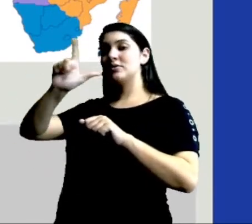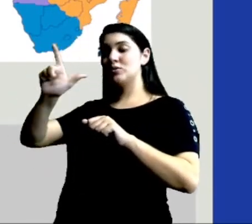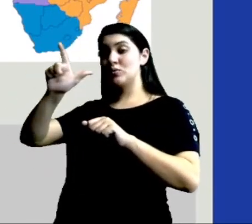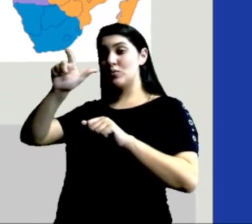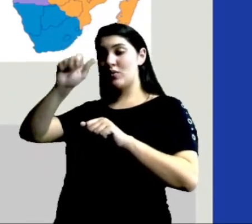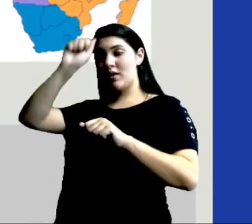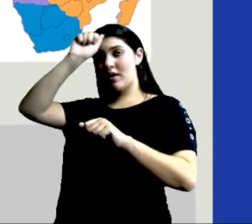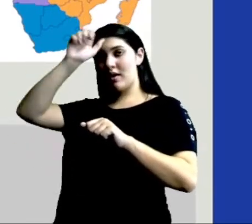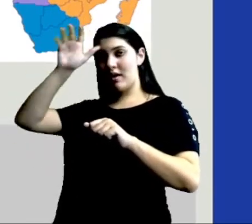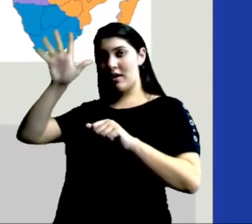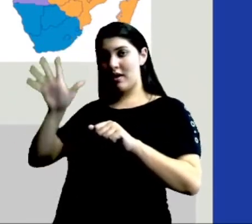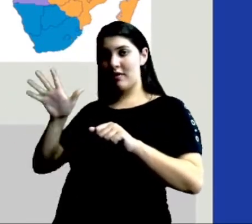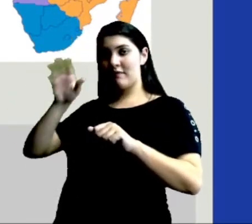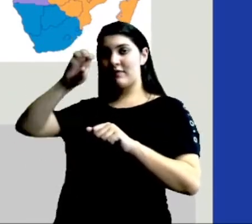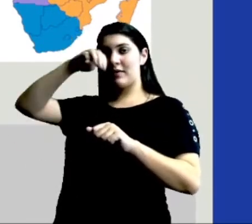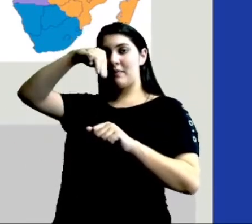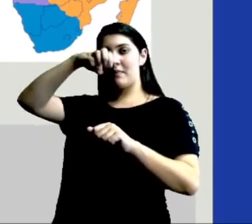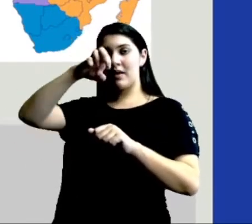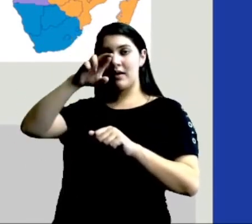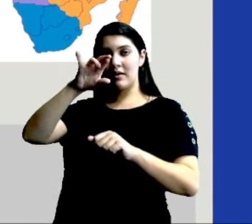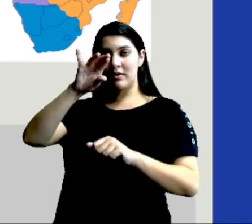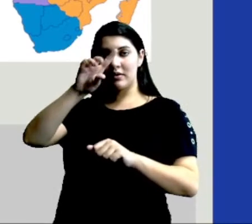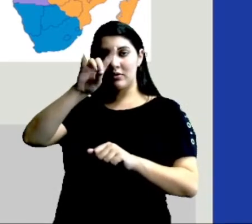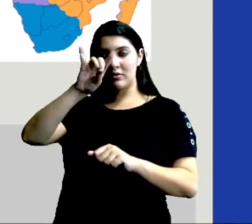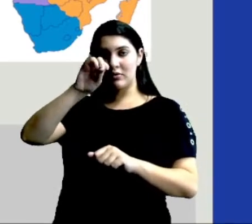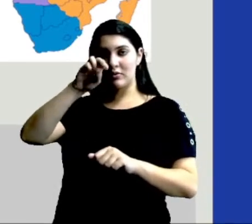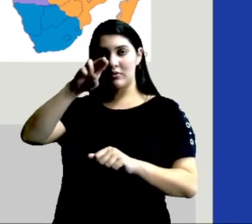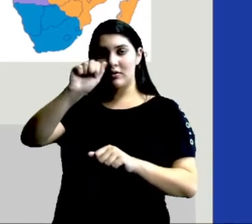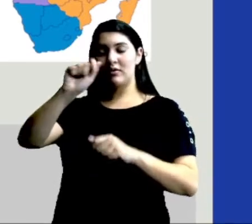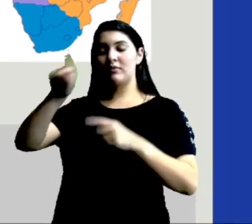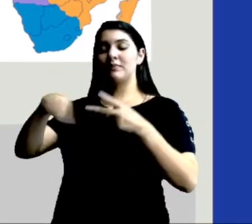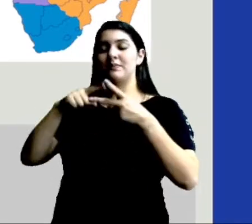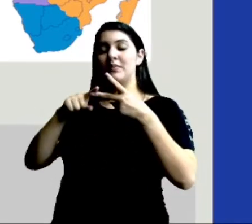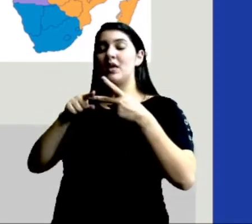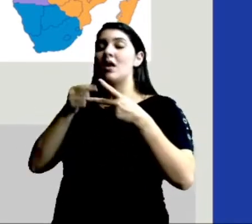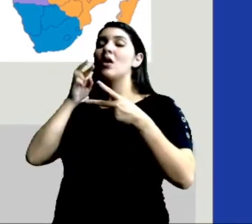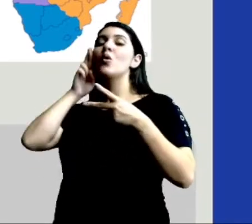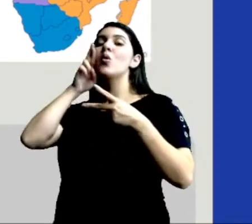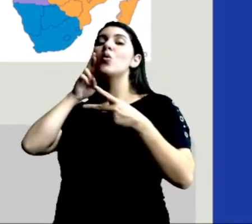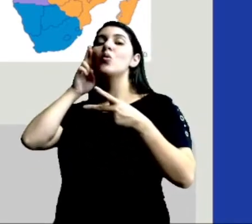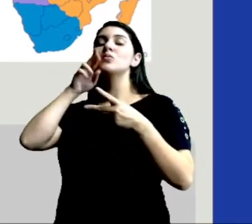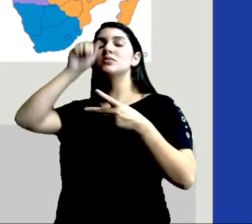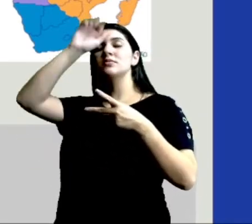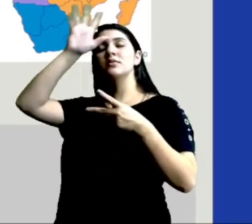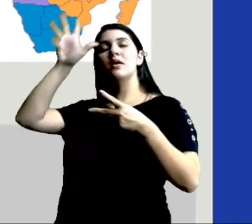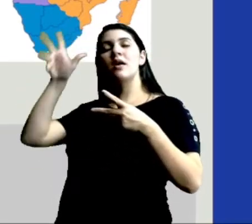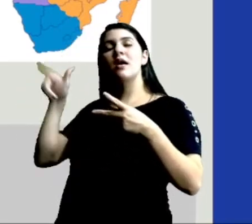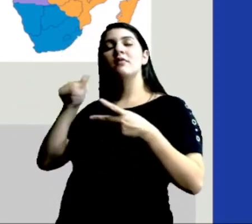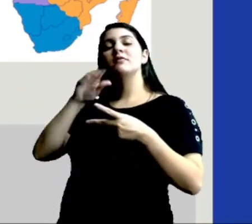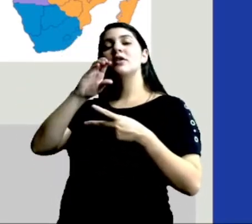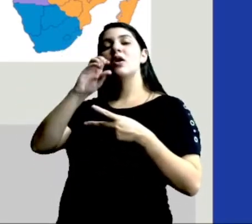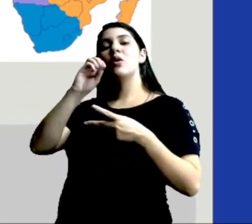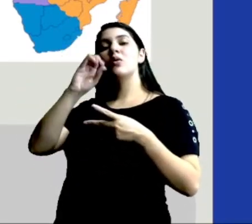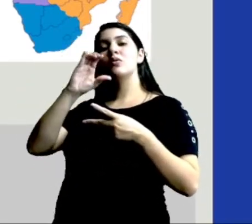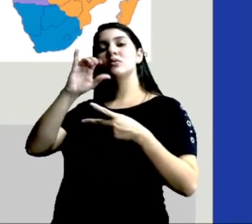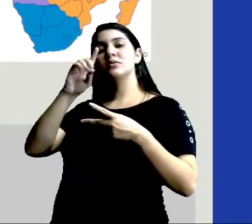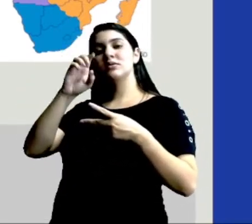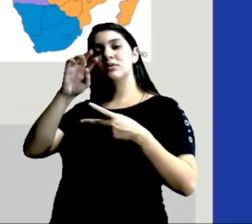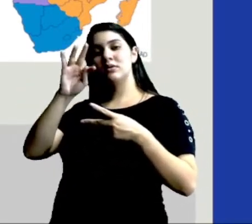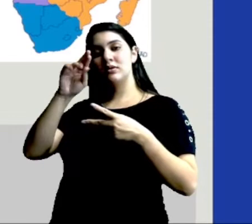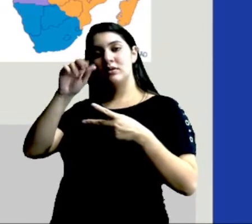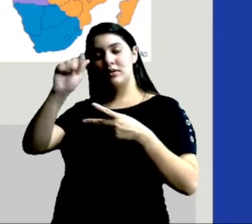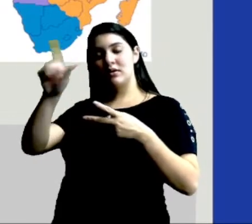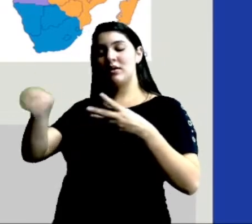Meridional. De cor rosa, a gente destaca a África Ocidental. De cor verde, temos a